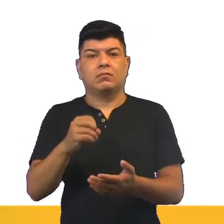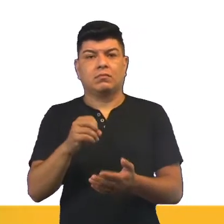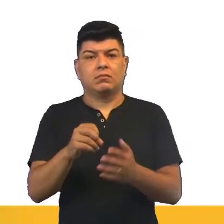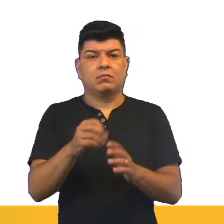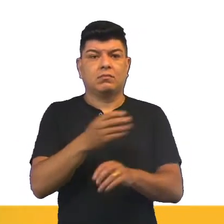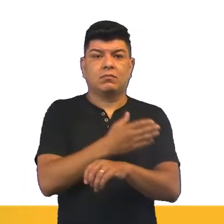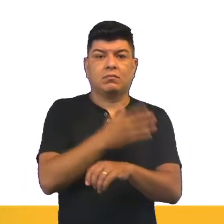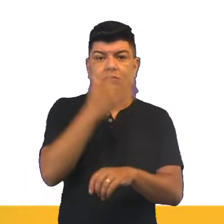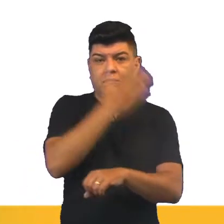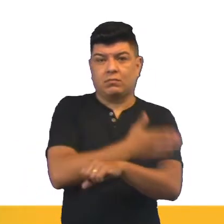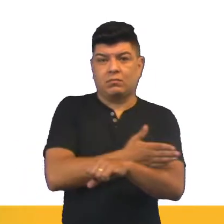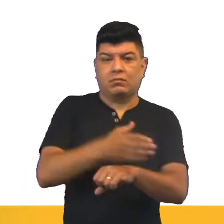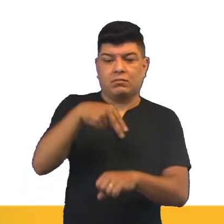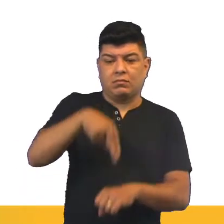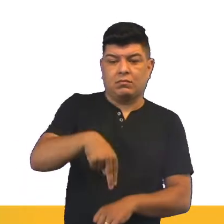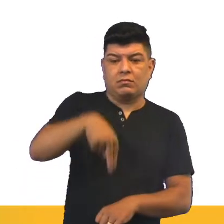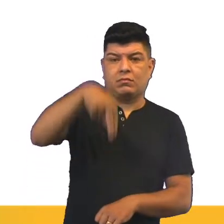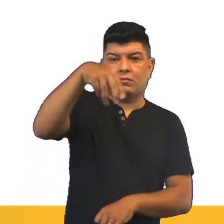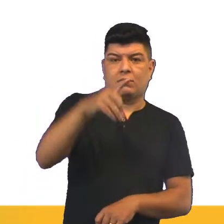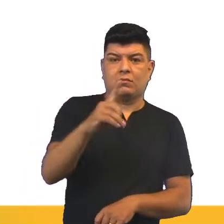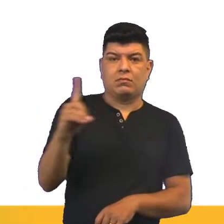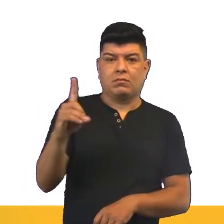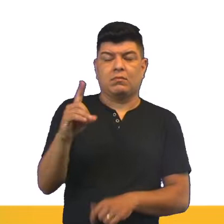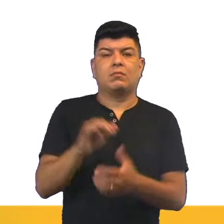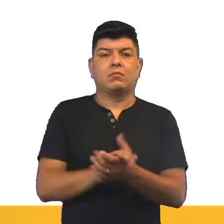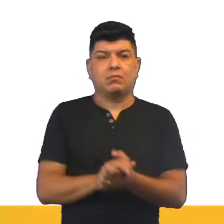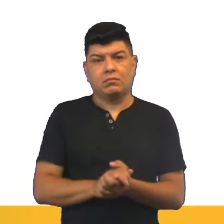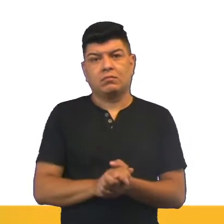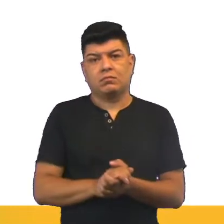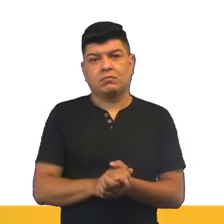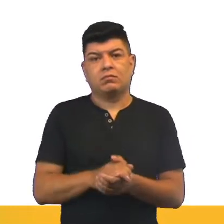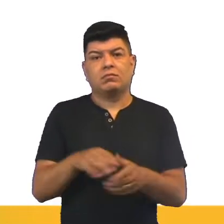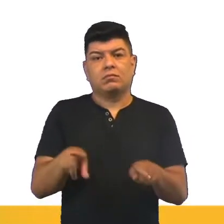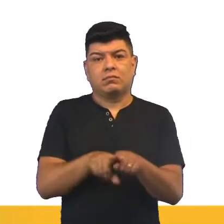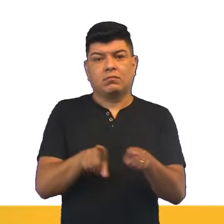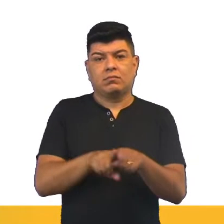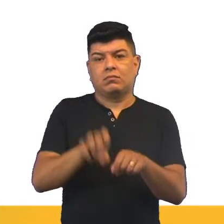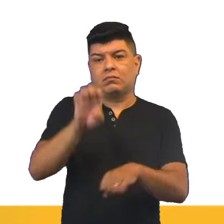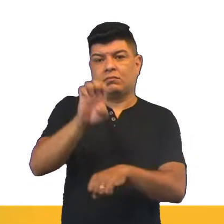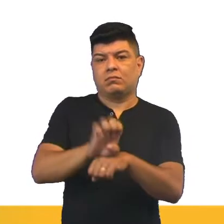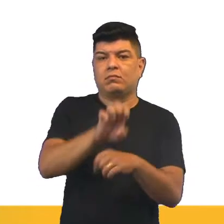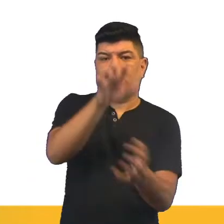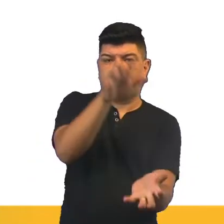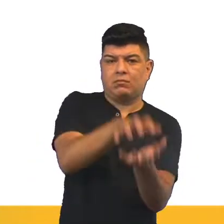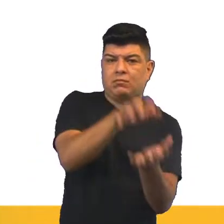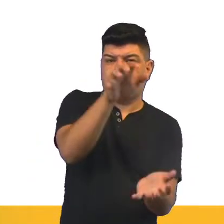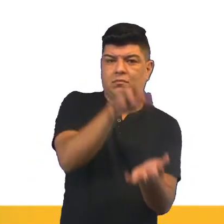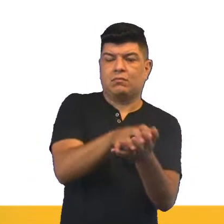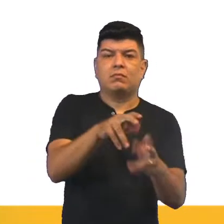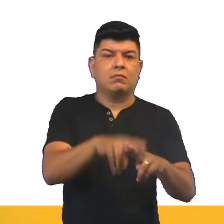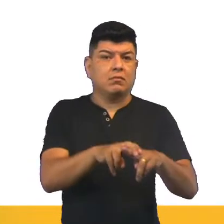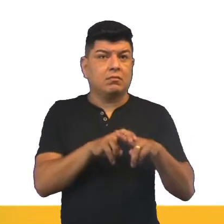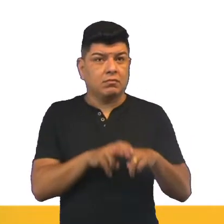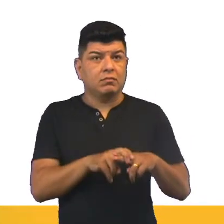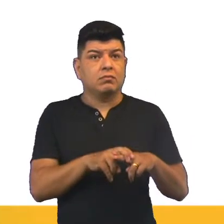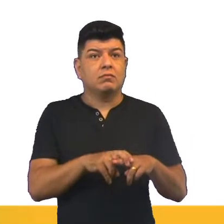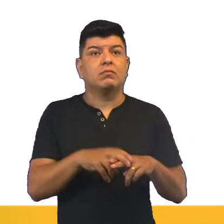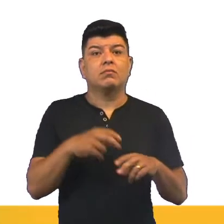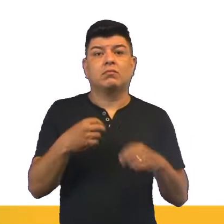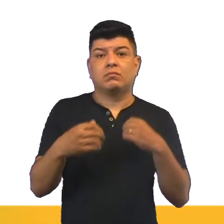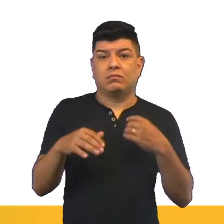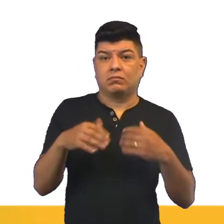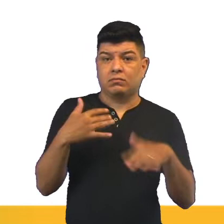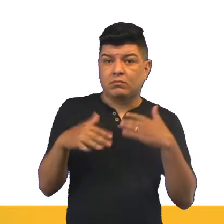da região Nordeste, com grande destaque para a região de Pernambuco, né? Esse ritmo e